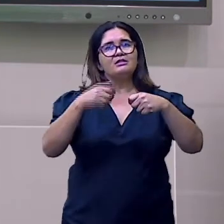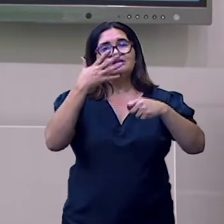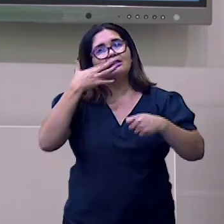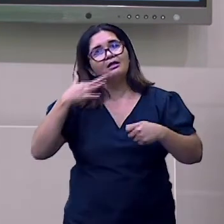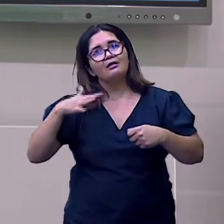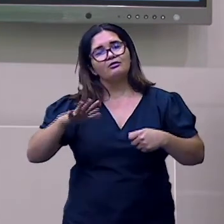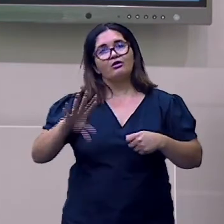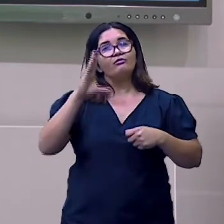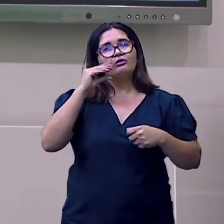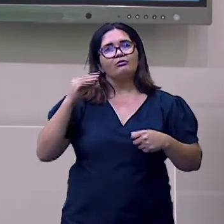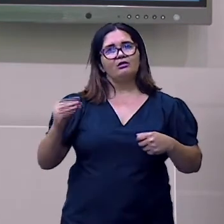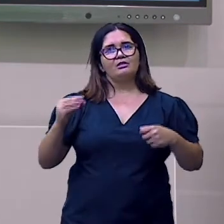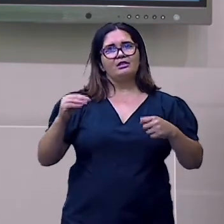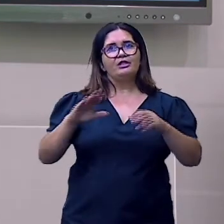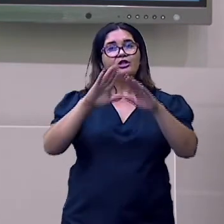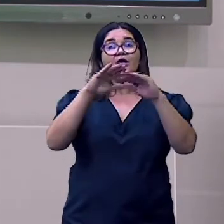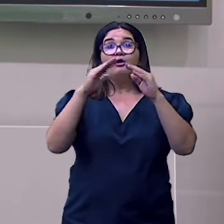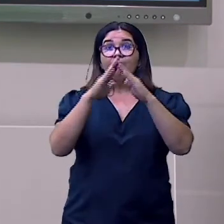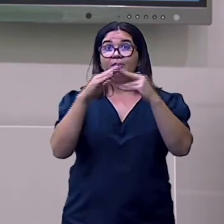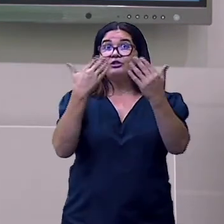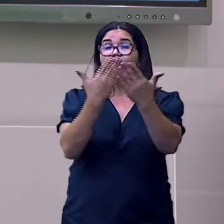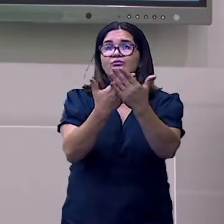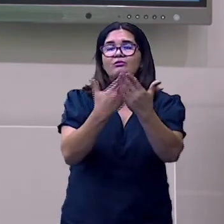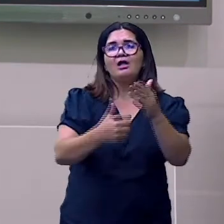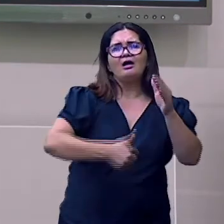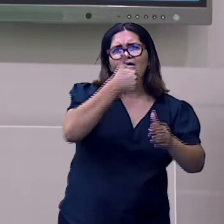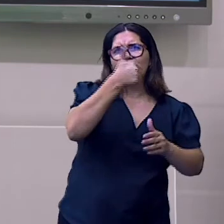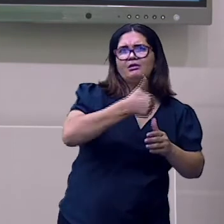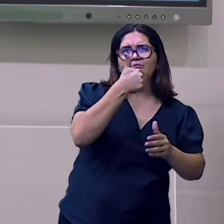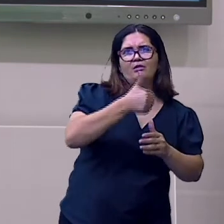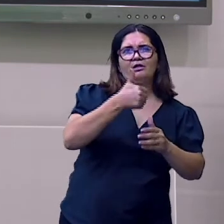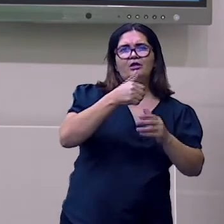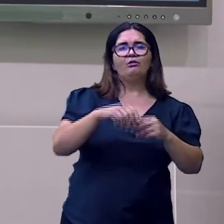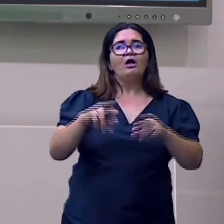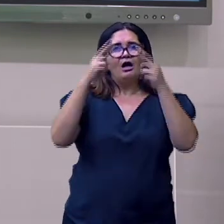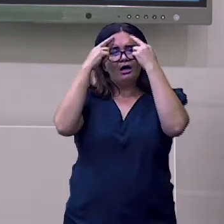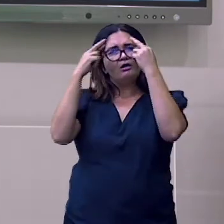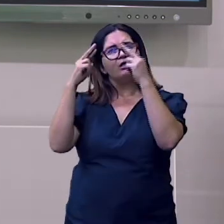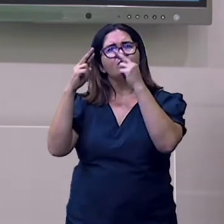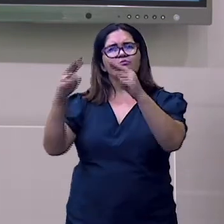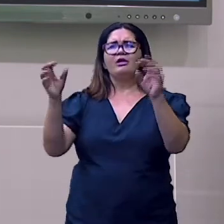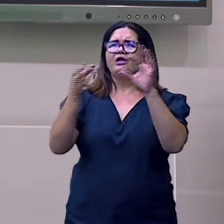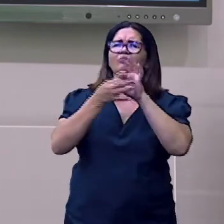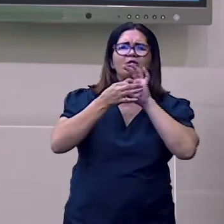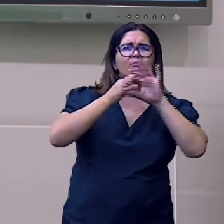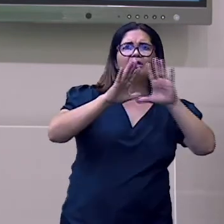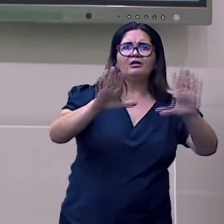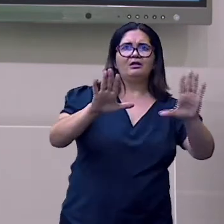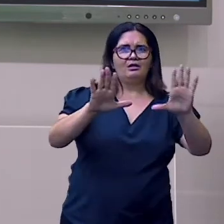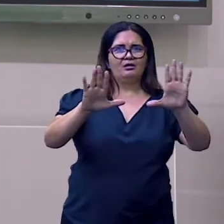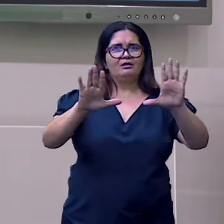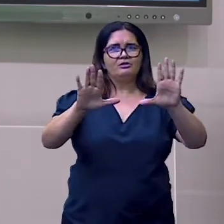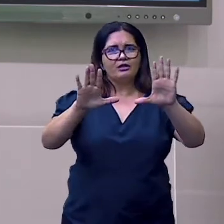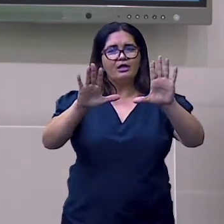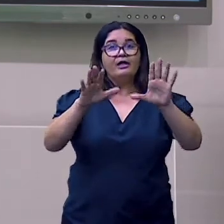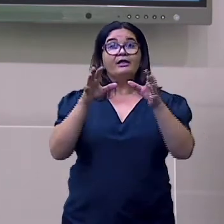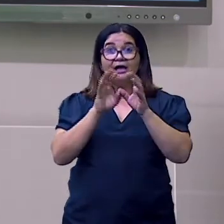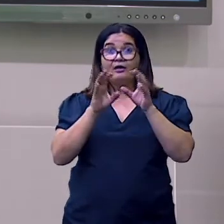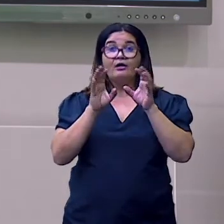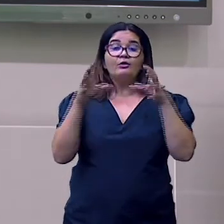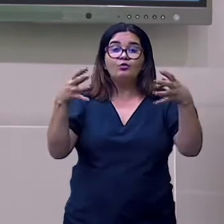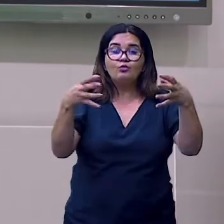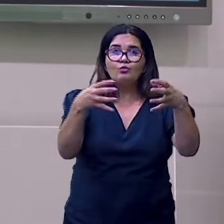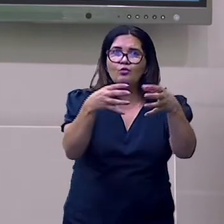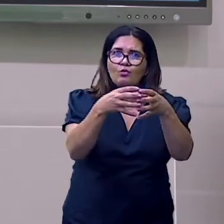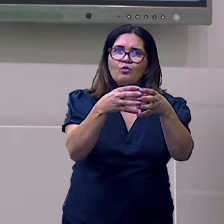profissionalização, à cultura, à dignidade, ao respeito, à liberdade, à convivência em